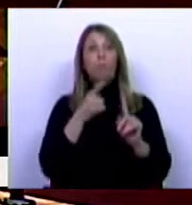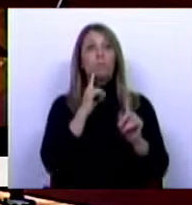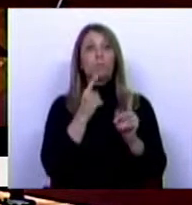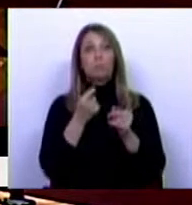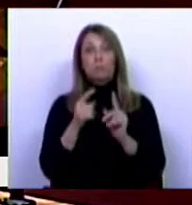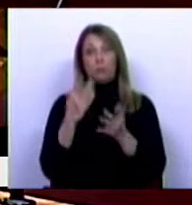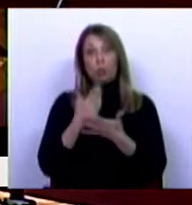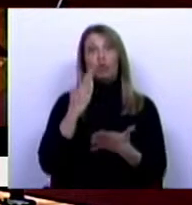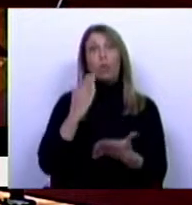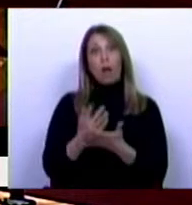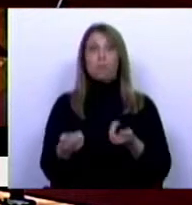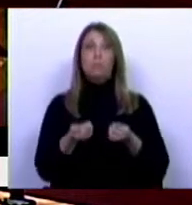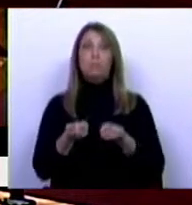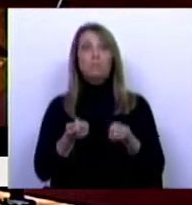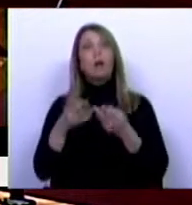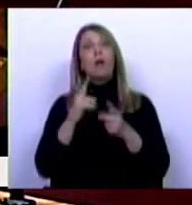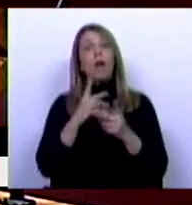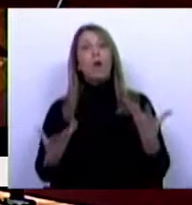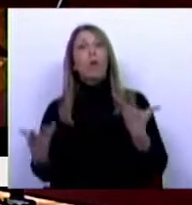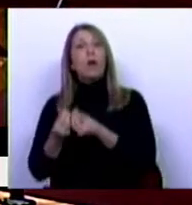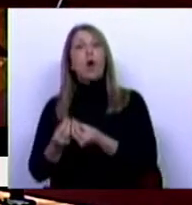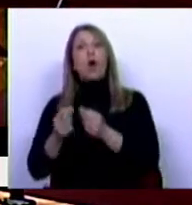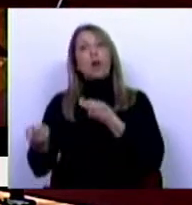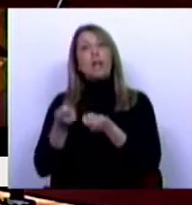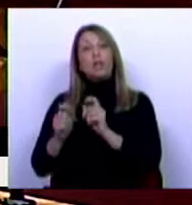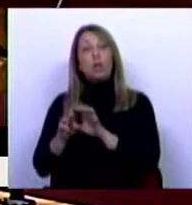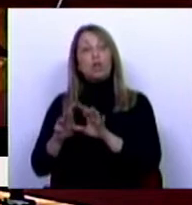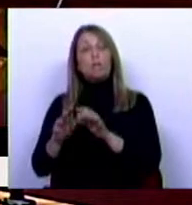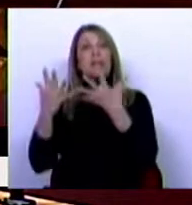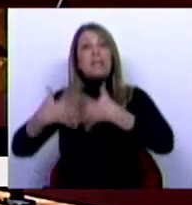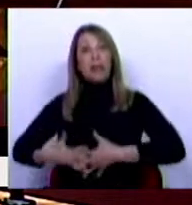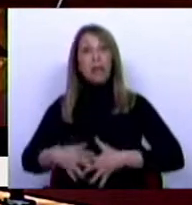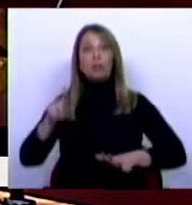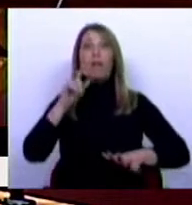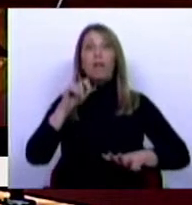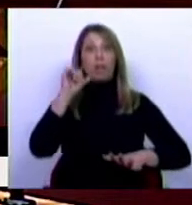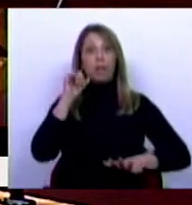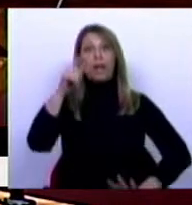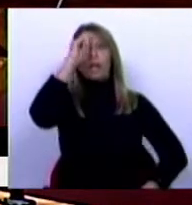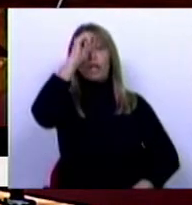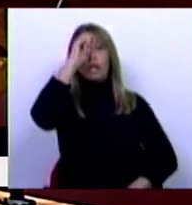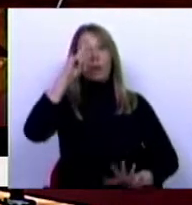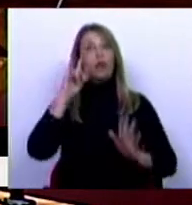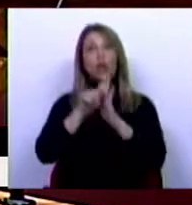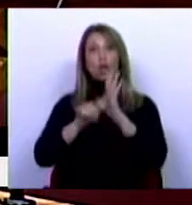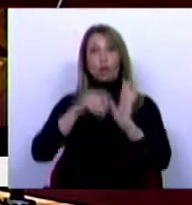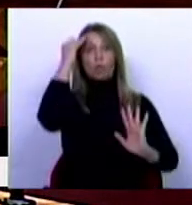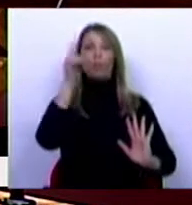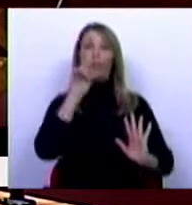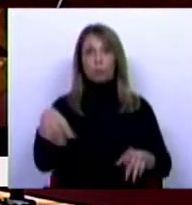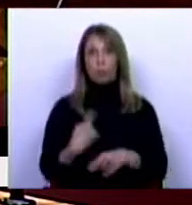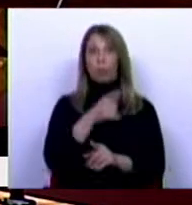negociadas com as organizações sindicais, sempre no respeito do Estatuto da Carreira Docente. Quanto à recuperação do tempo de serviço, senhores deputados, não sendo este